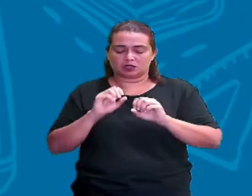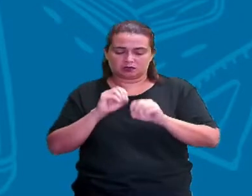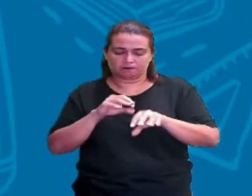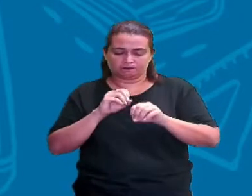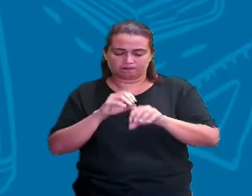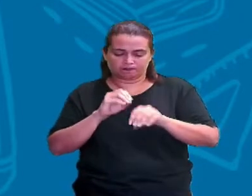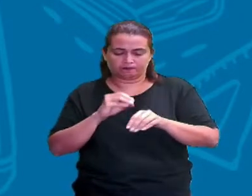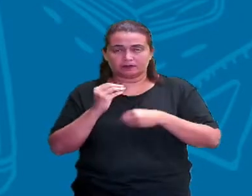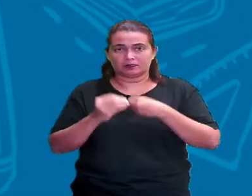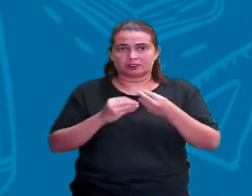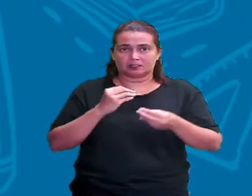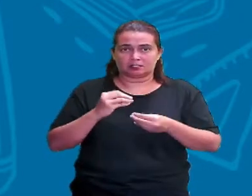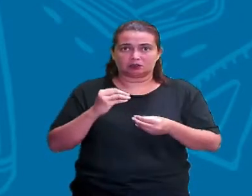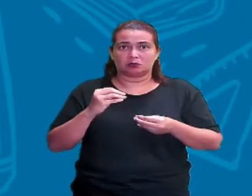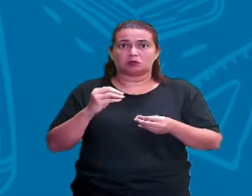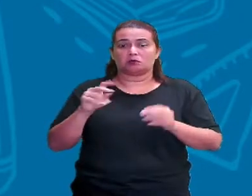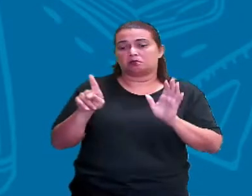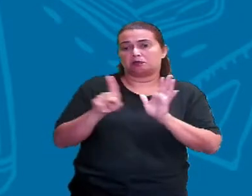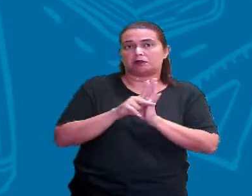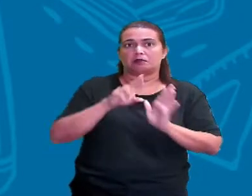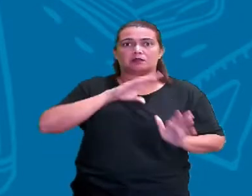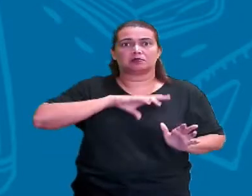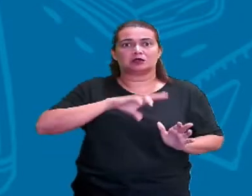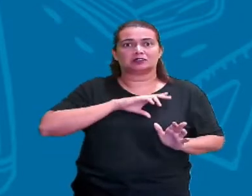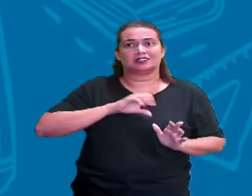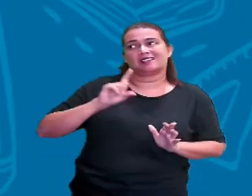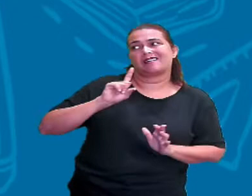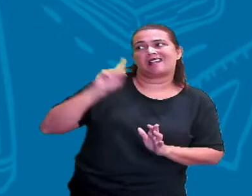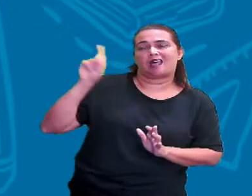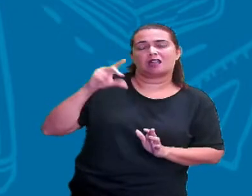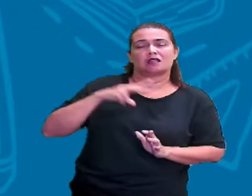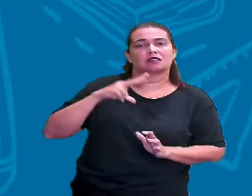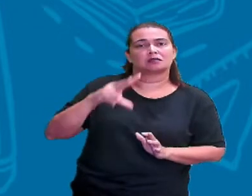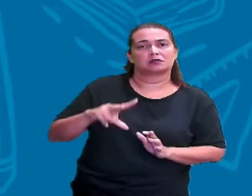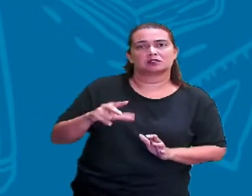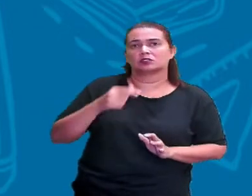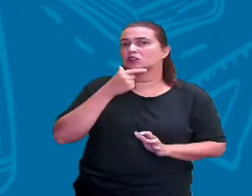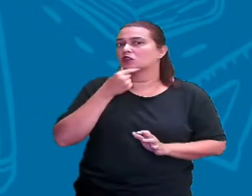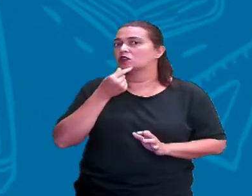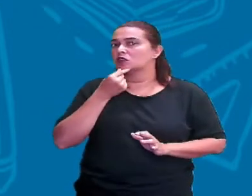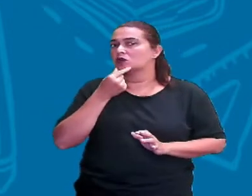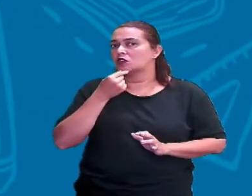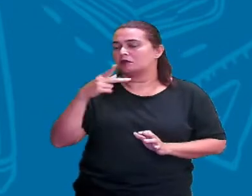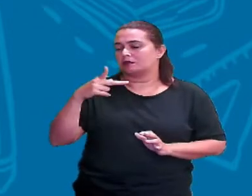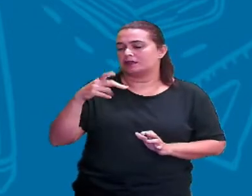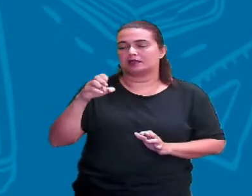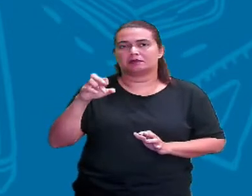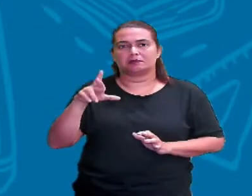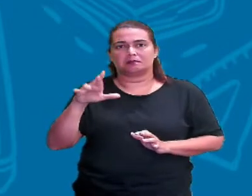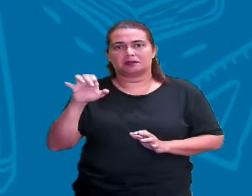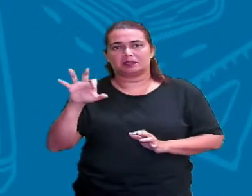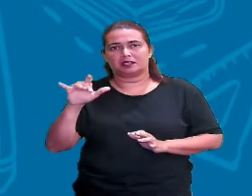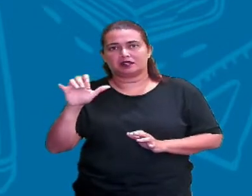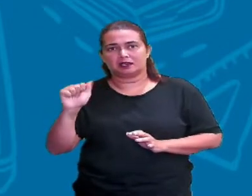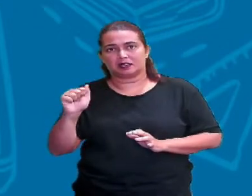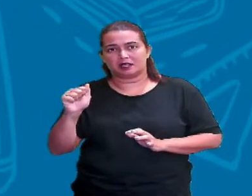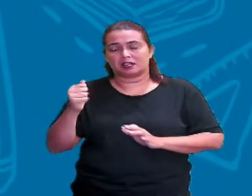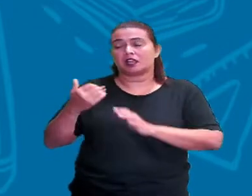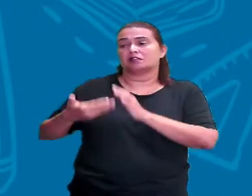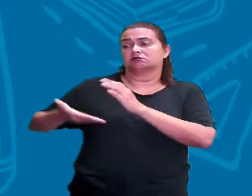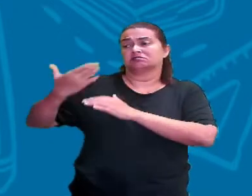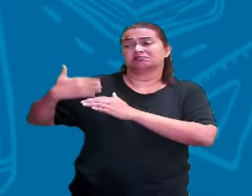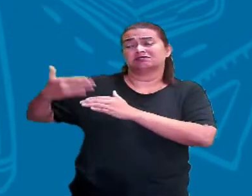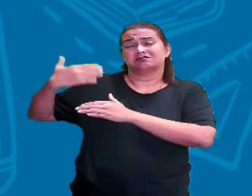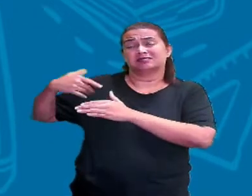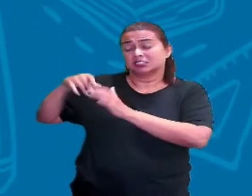de português de Portugal para Bruno De Luca, Pereira voltou às origens, não é? E Bruno aprendeu palavras e